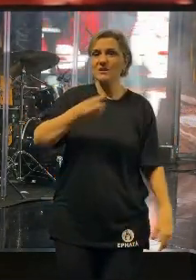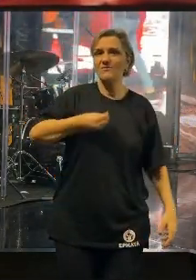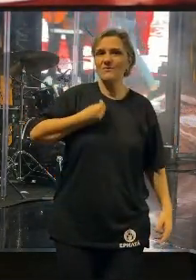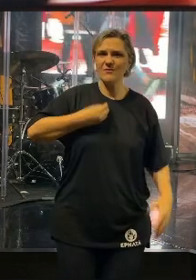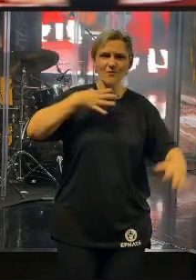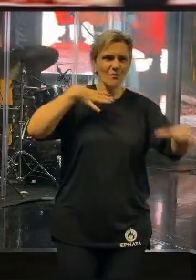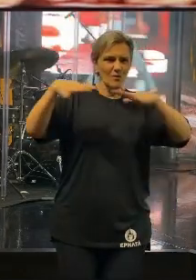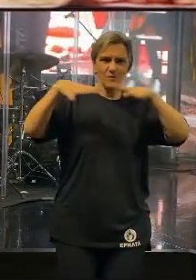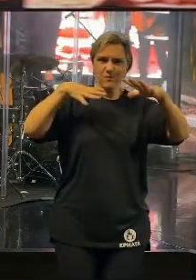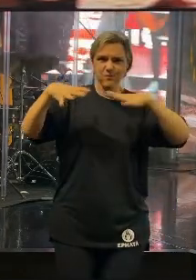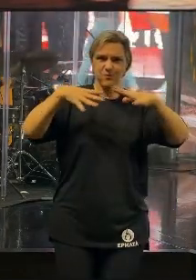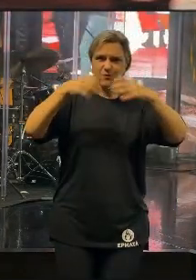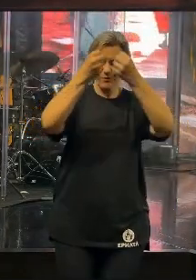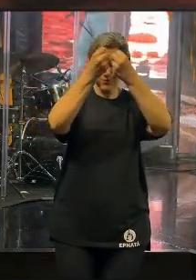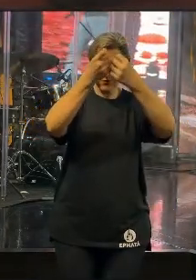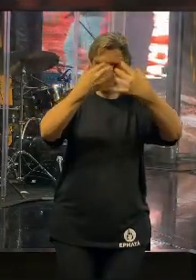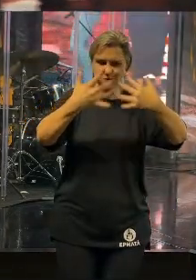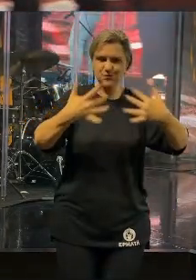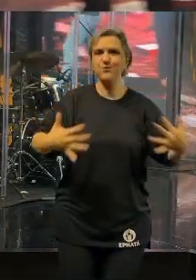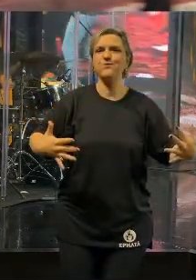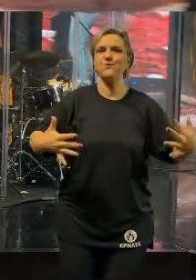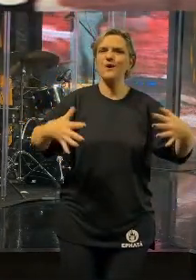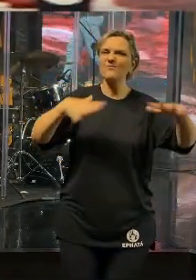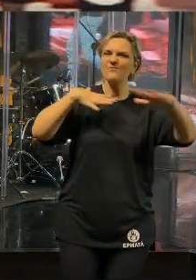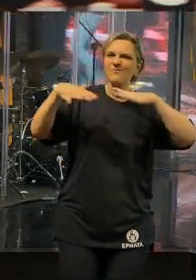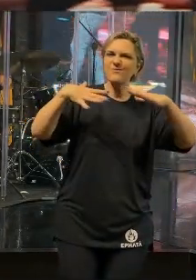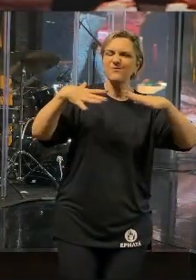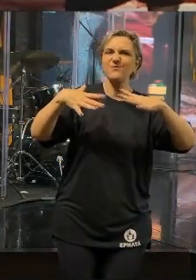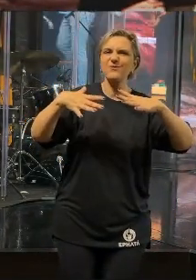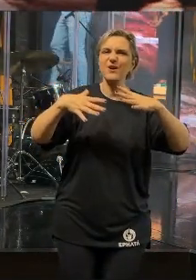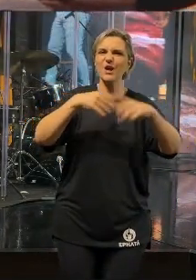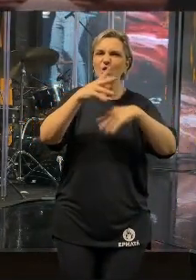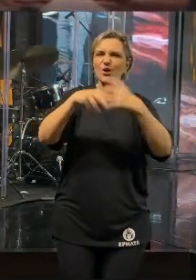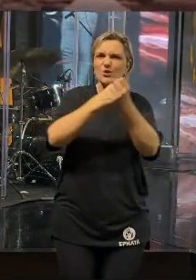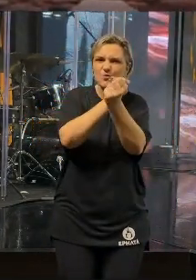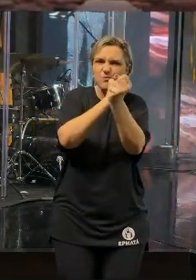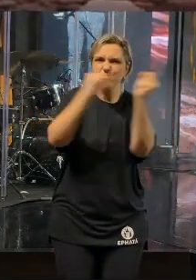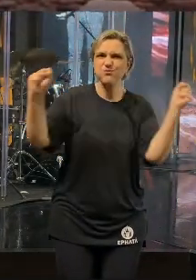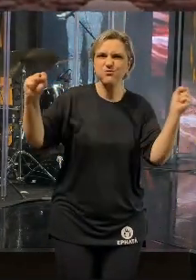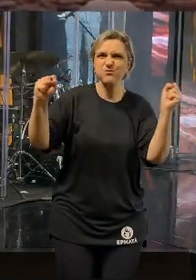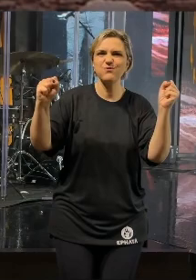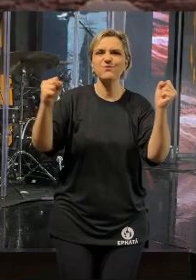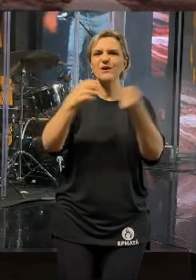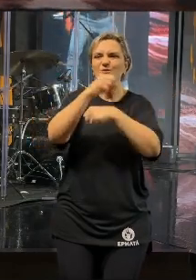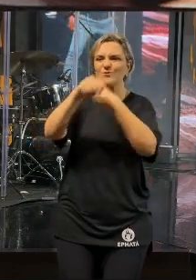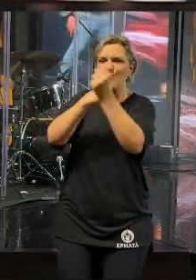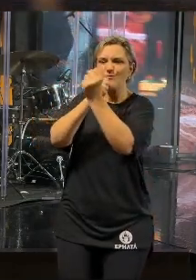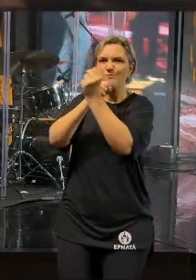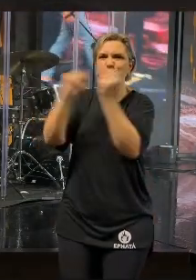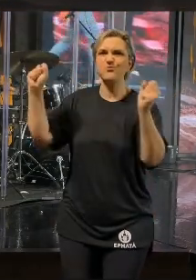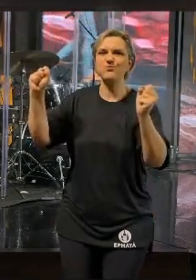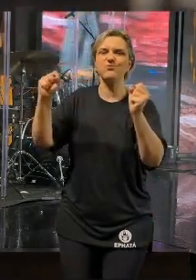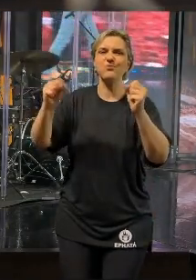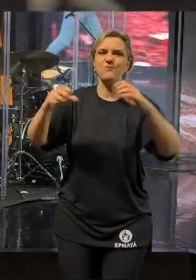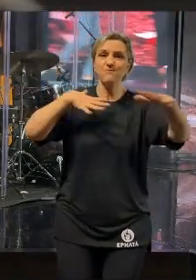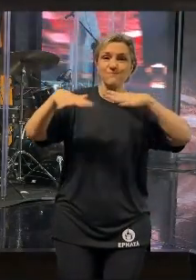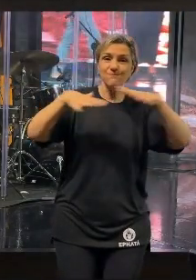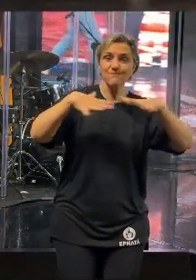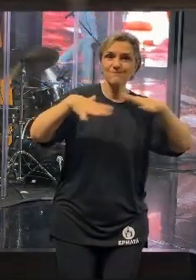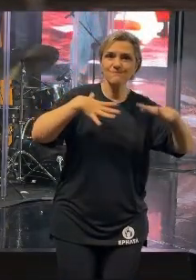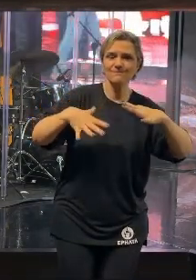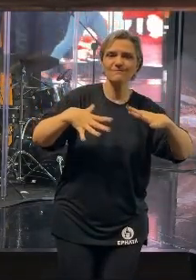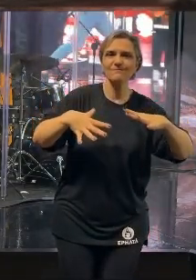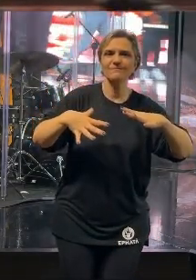Esse terremoto vai arrebentar todas as portas que te prendem. Esse